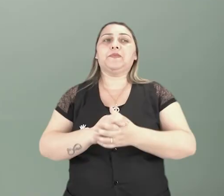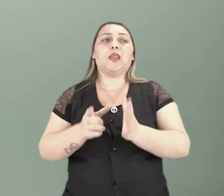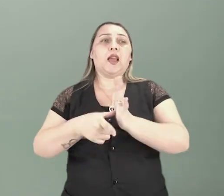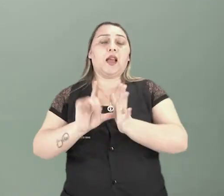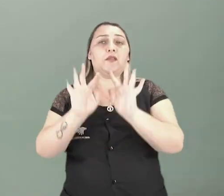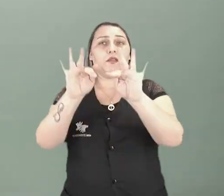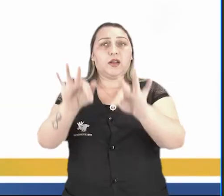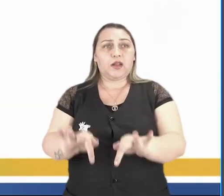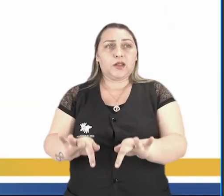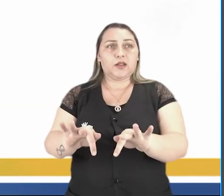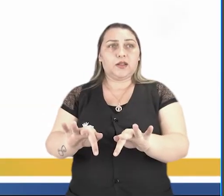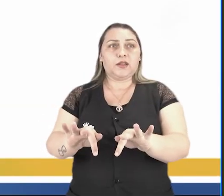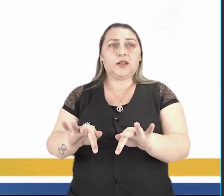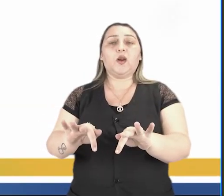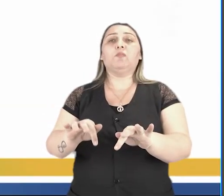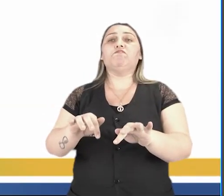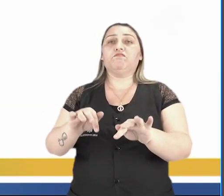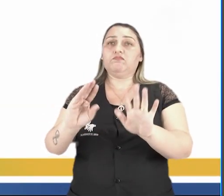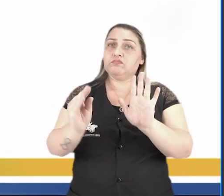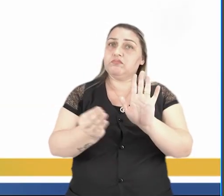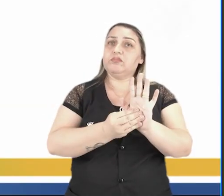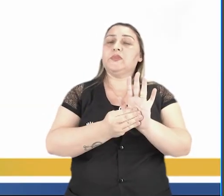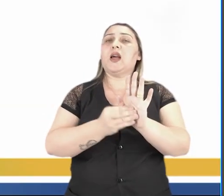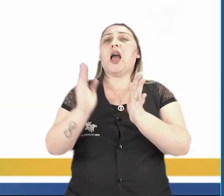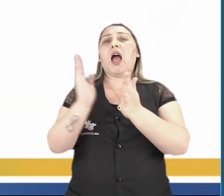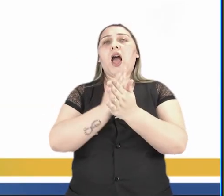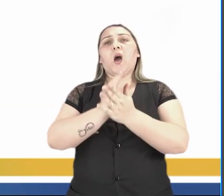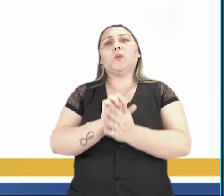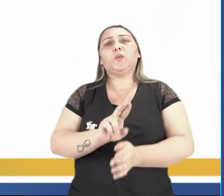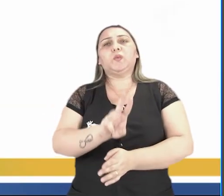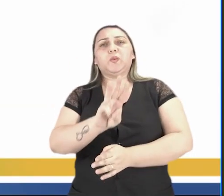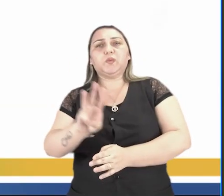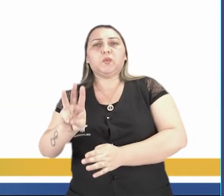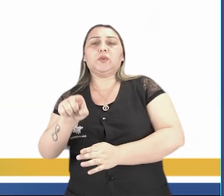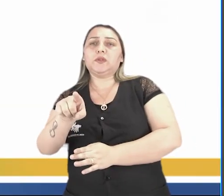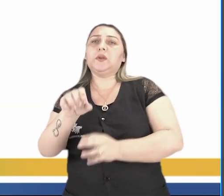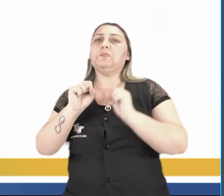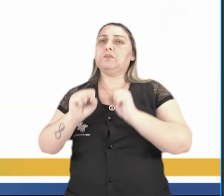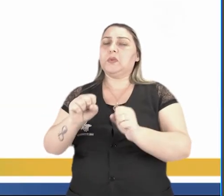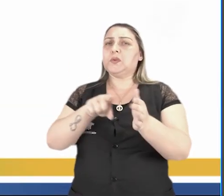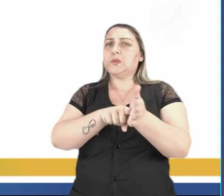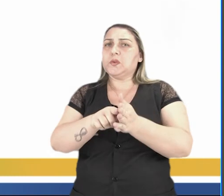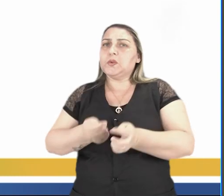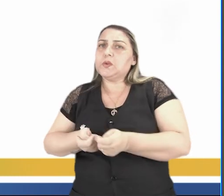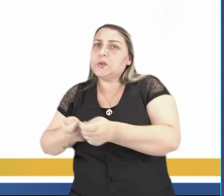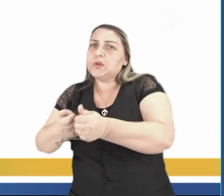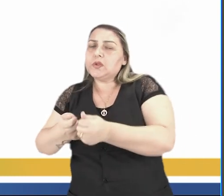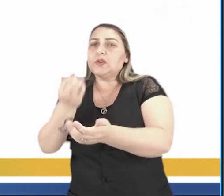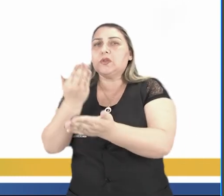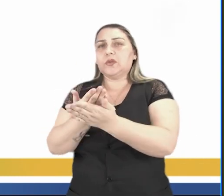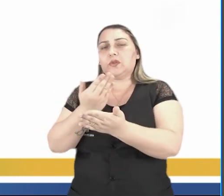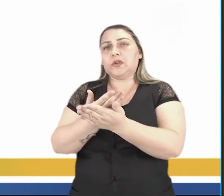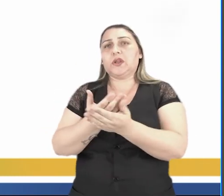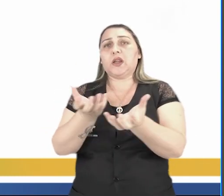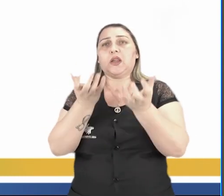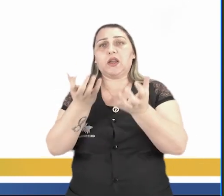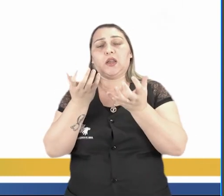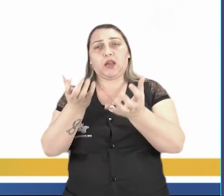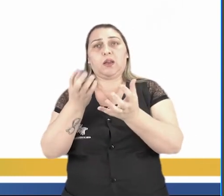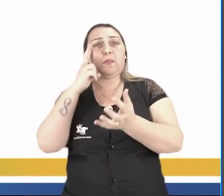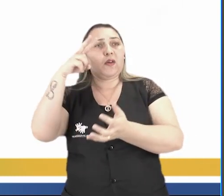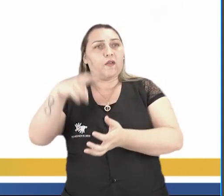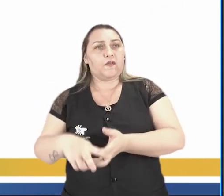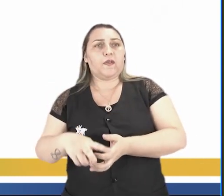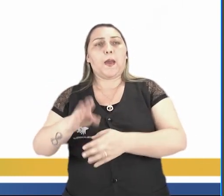Antes de finalizar a nossa aula, eu deixo aqui para vocês alguns links para que vocês possam, algumas dicas de estudo, caso vocês queiram acessar para